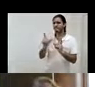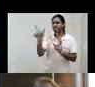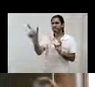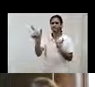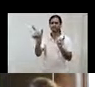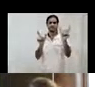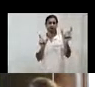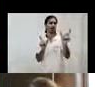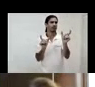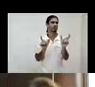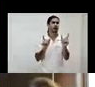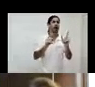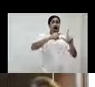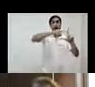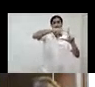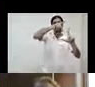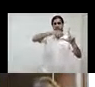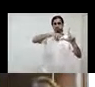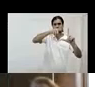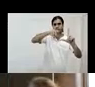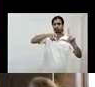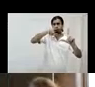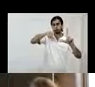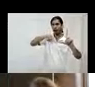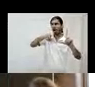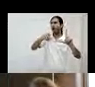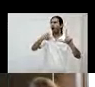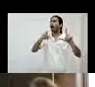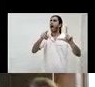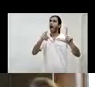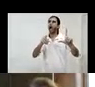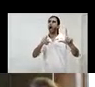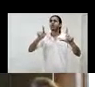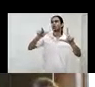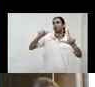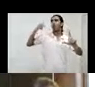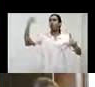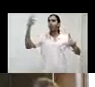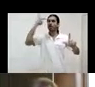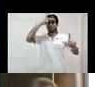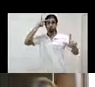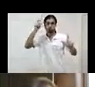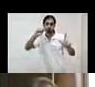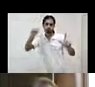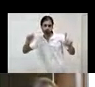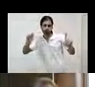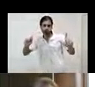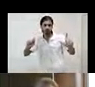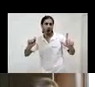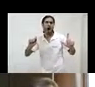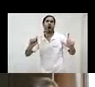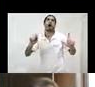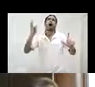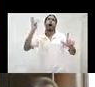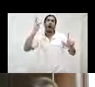de outros autores, com outros elementos, não é? Por exemplo, a gente pode pegar